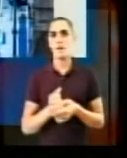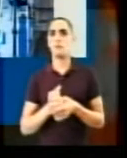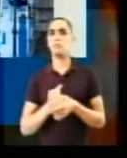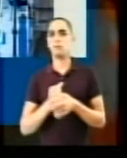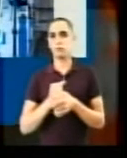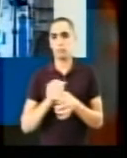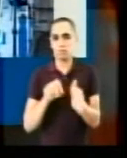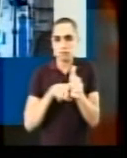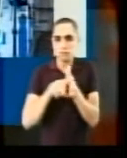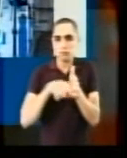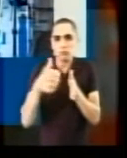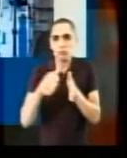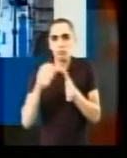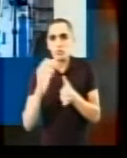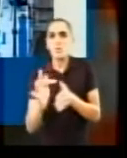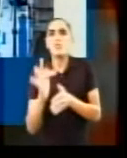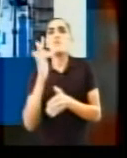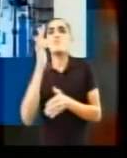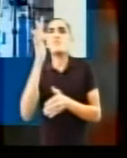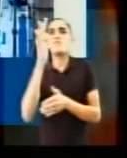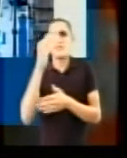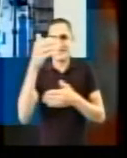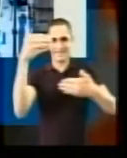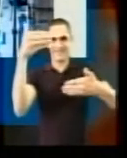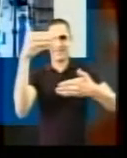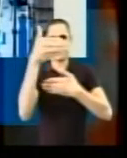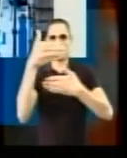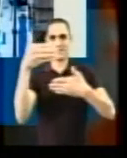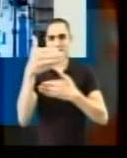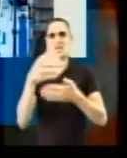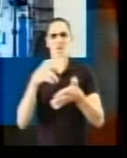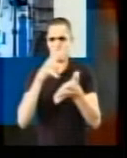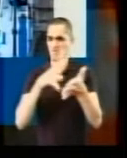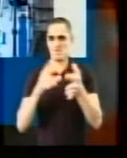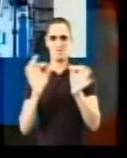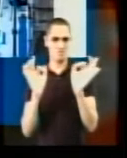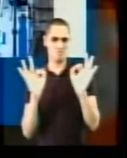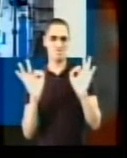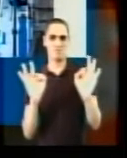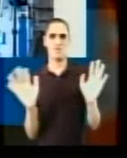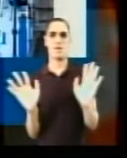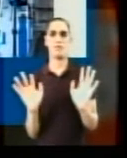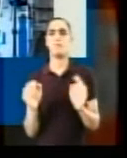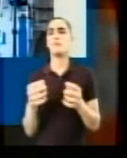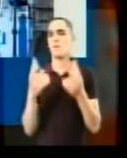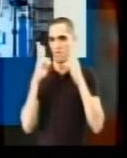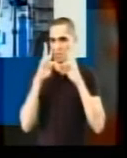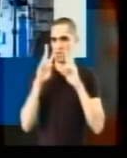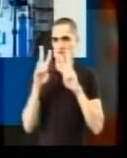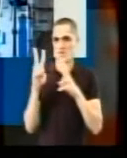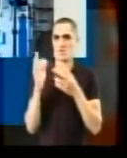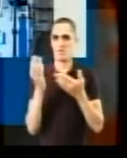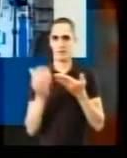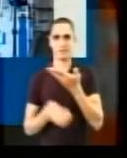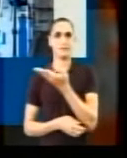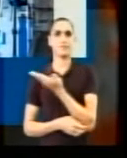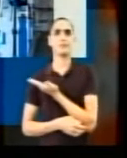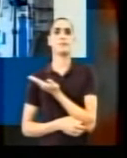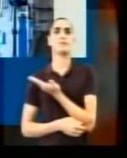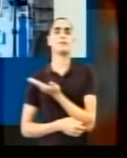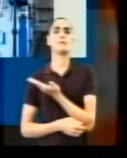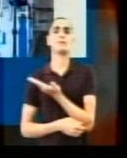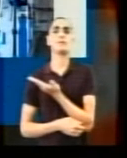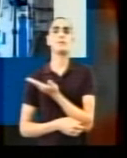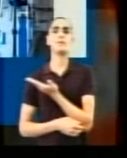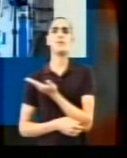nenhum deles, vocês veem aí. Todo mundo está preocupado com o que a gente chama de